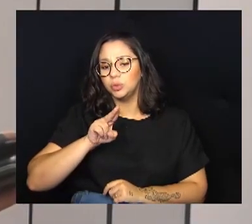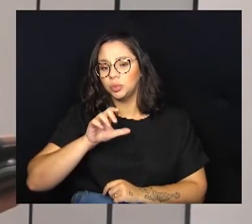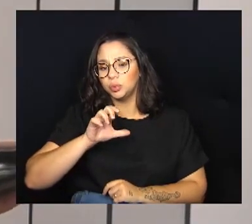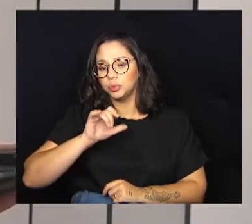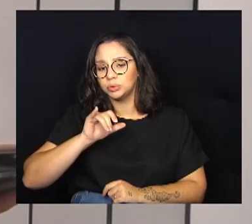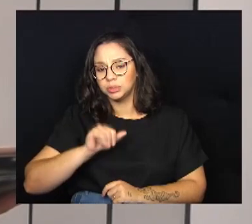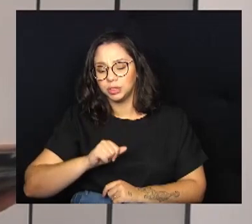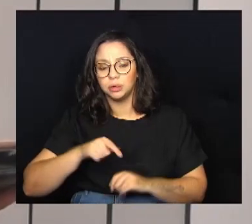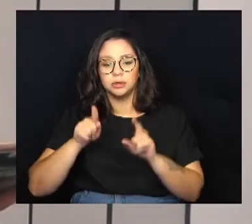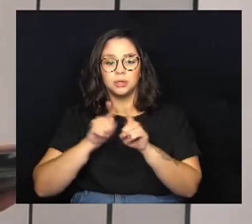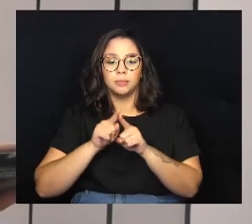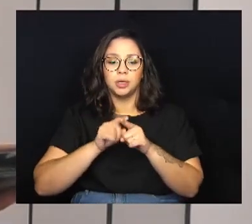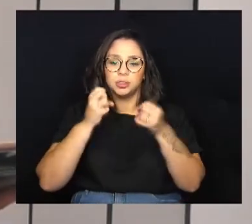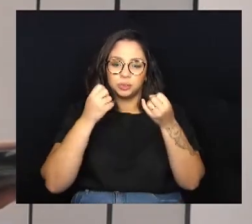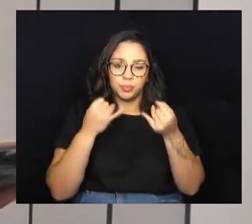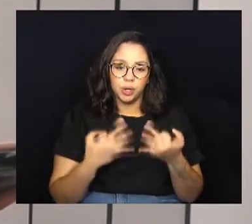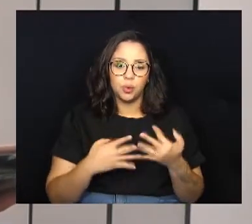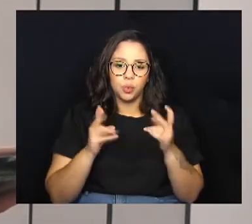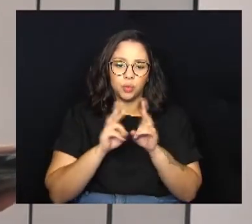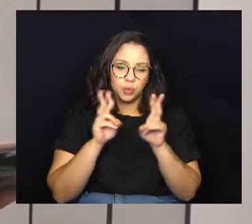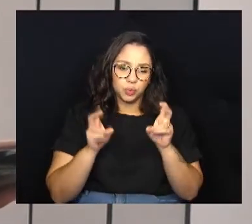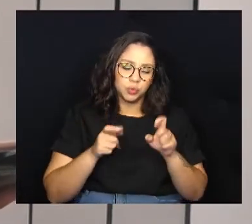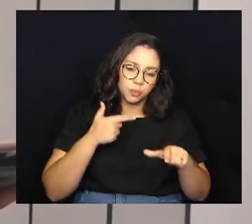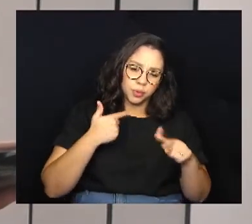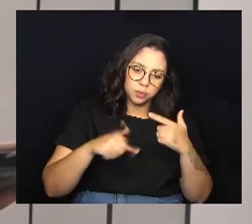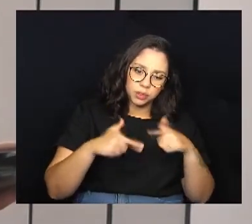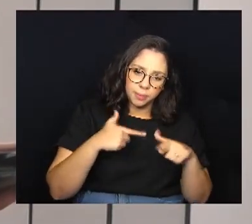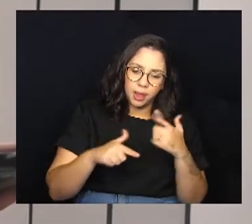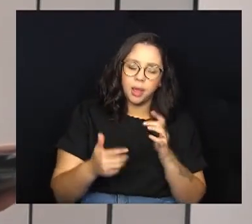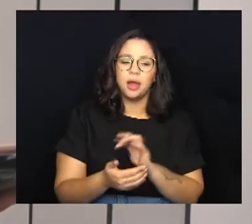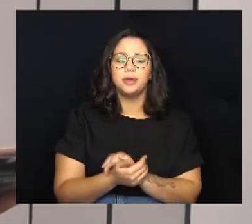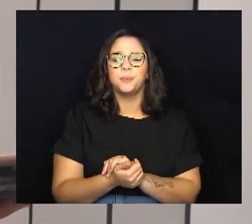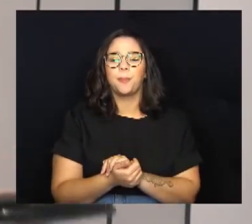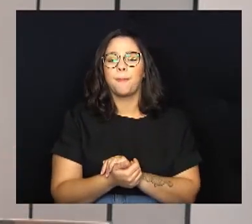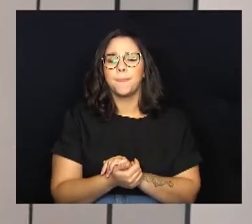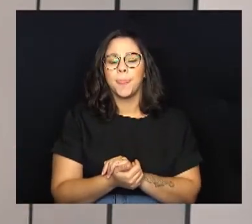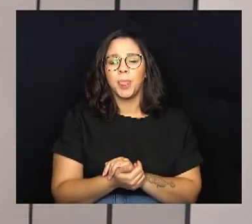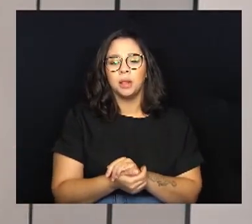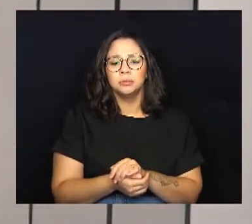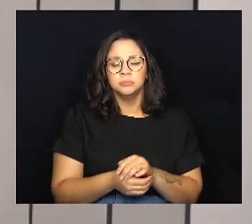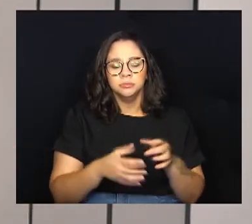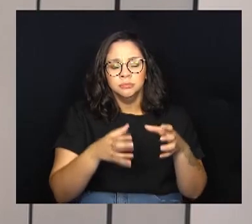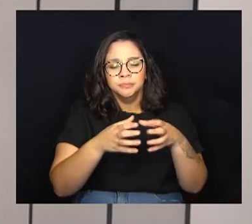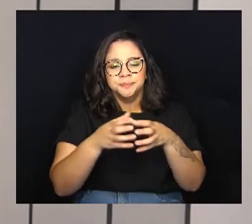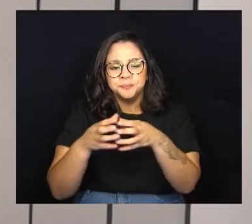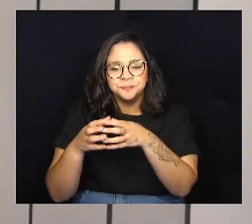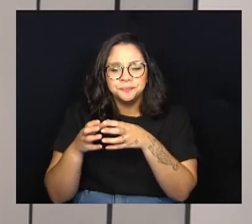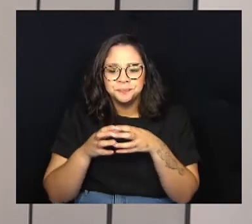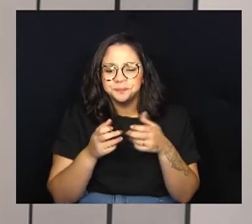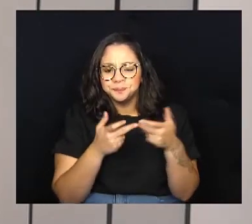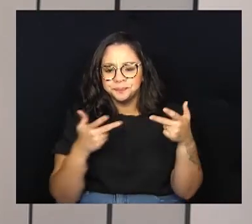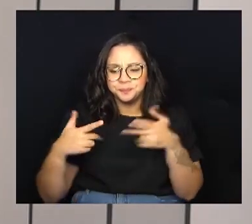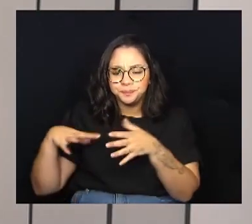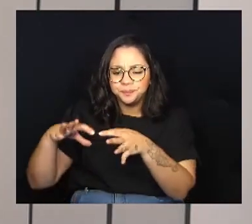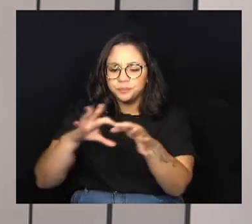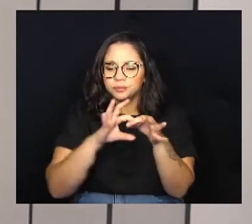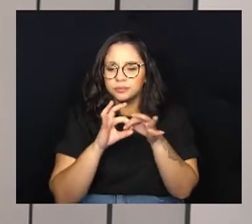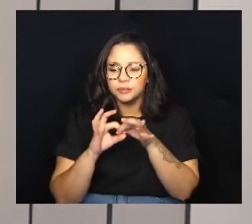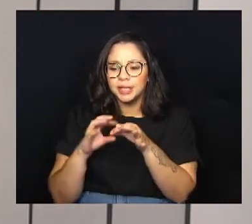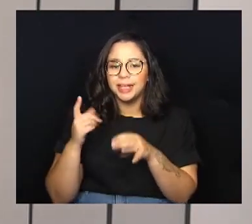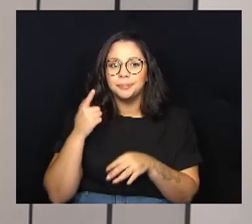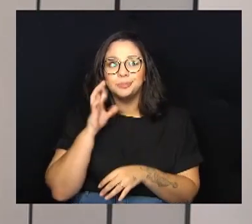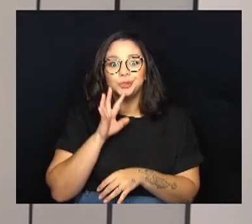comunidades terapêuticas foram mencionadas. Hoje, quando a gente pensa nesse contexto, Vinícius, o que tem e